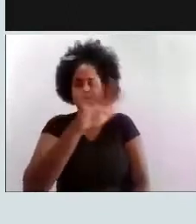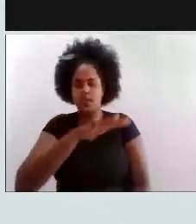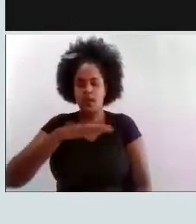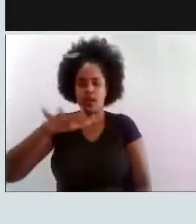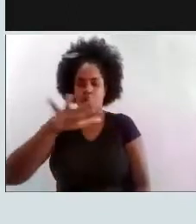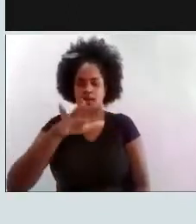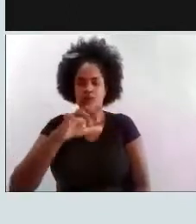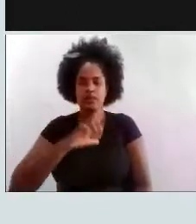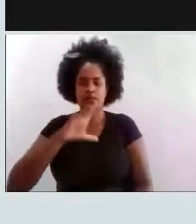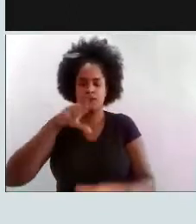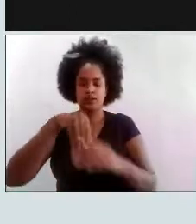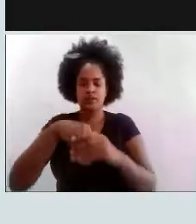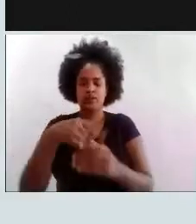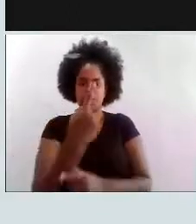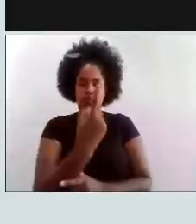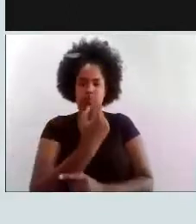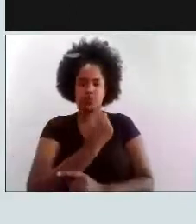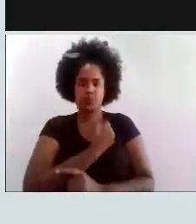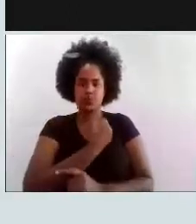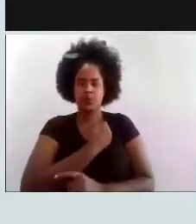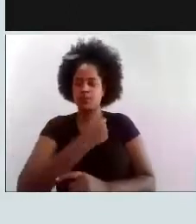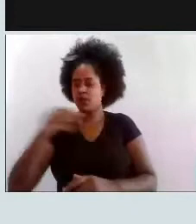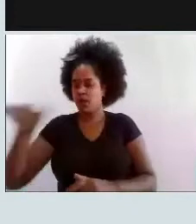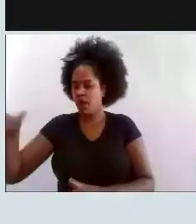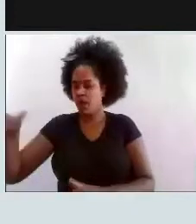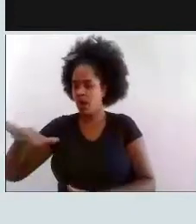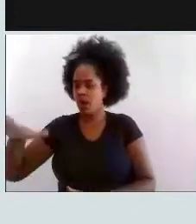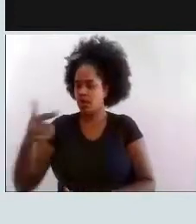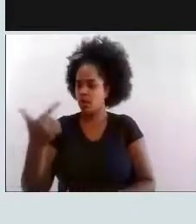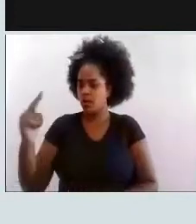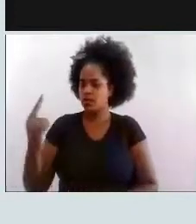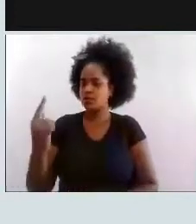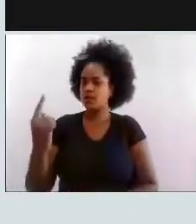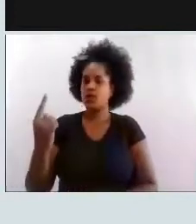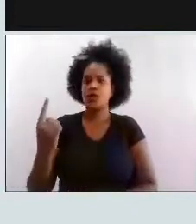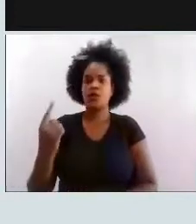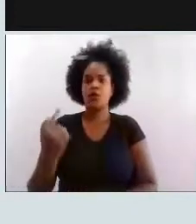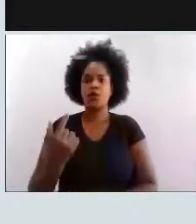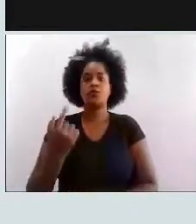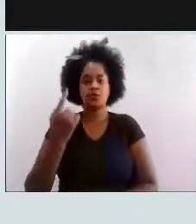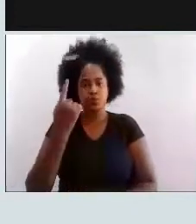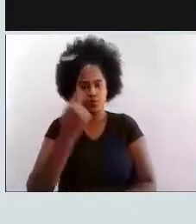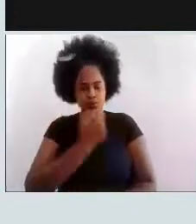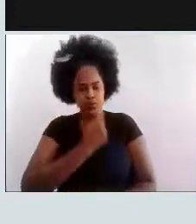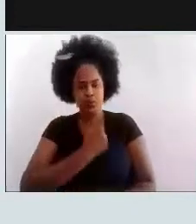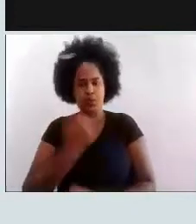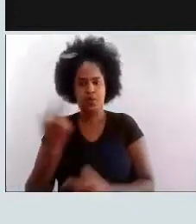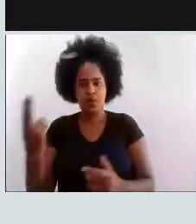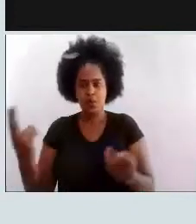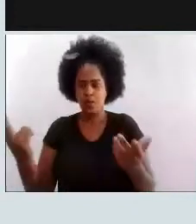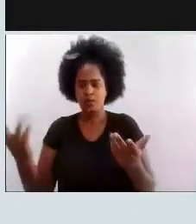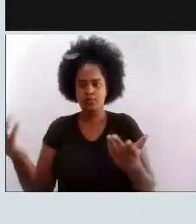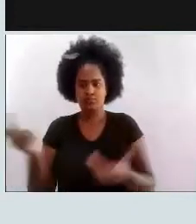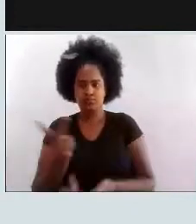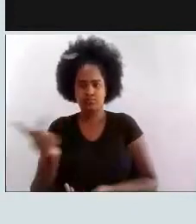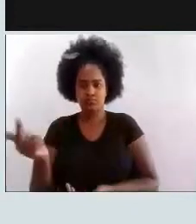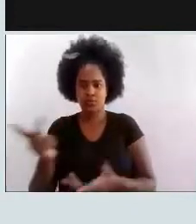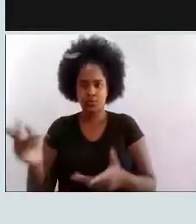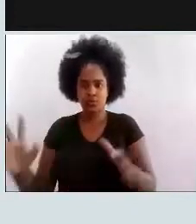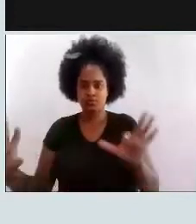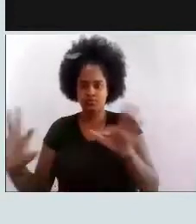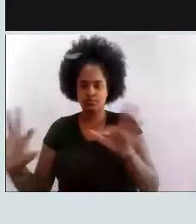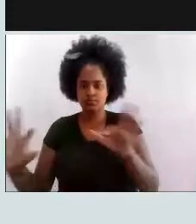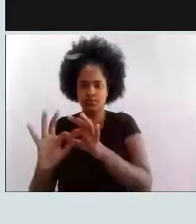é importante vocês lembrarem por conta dessa regrinha, digamos assim. E quando nós